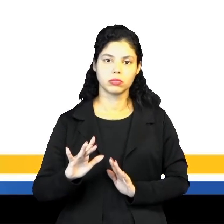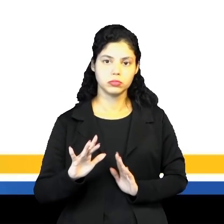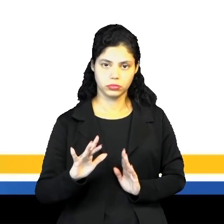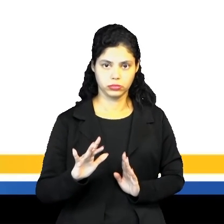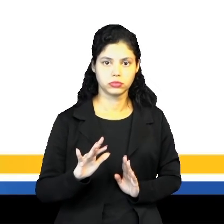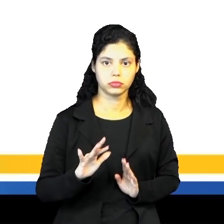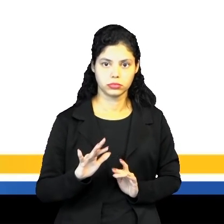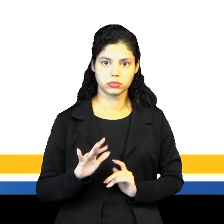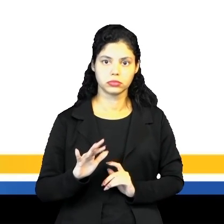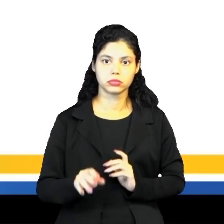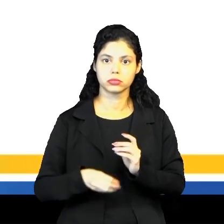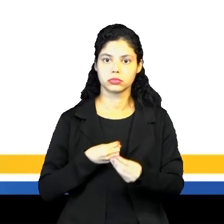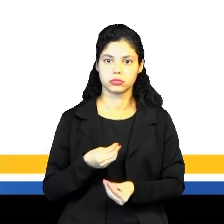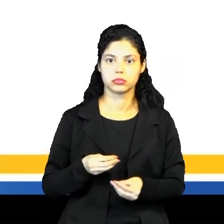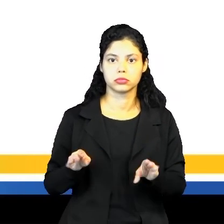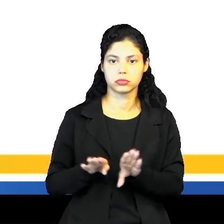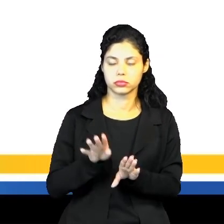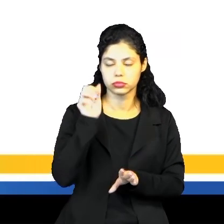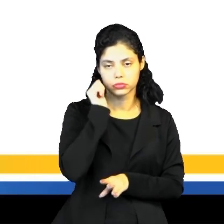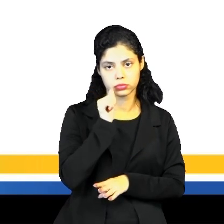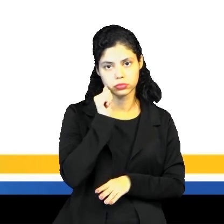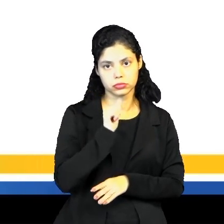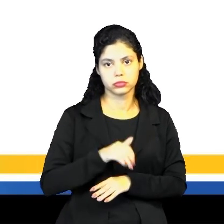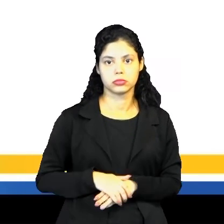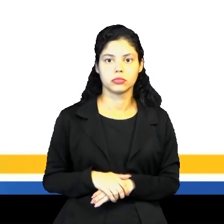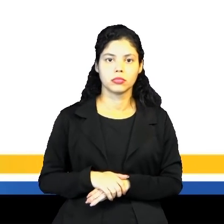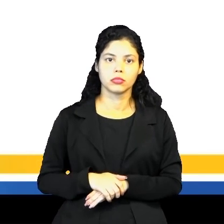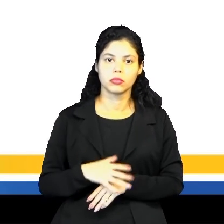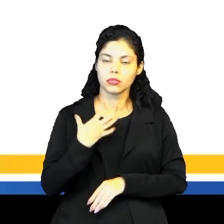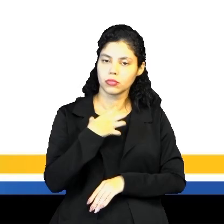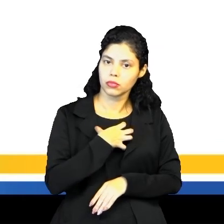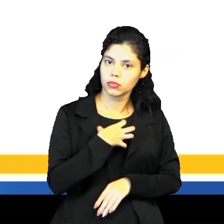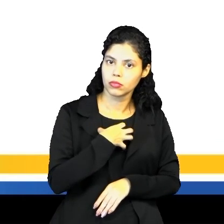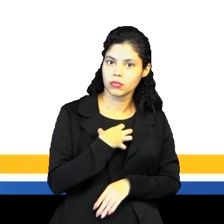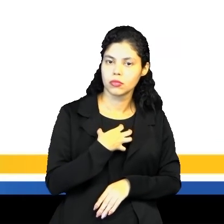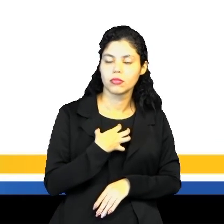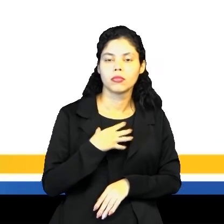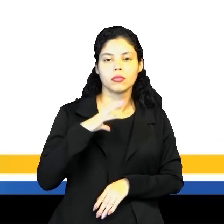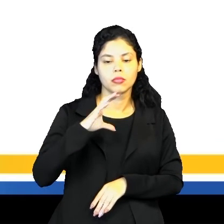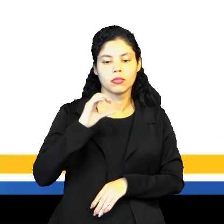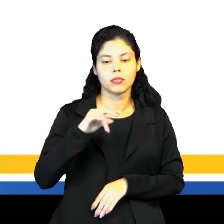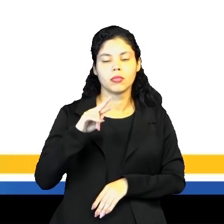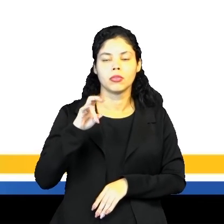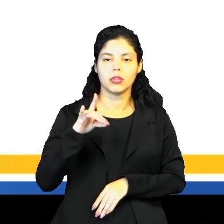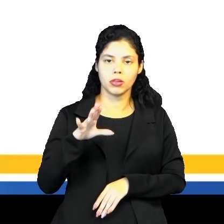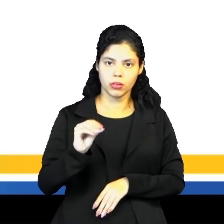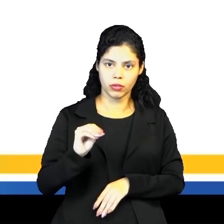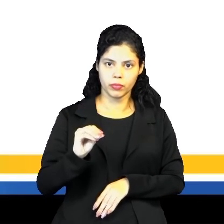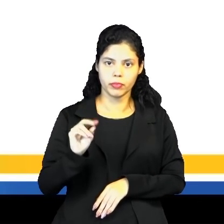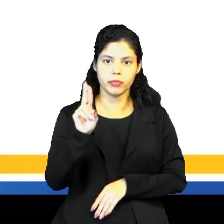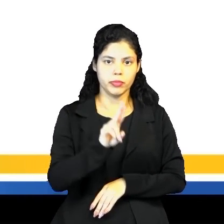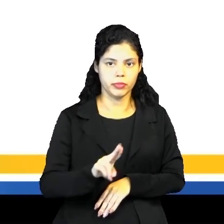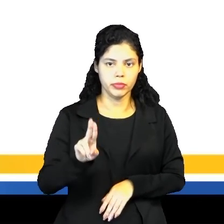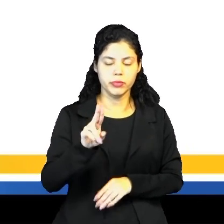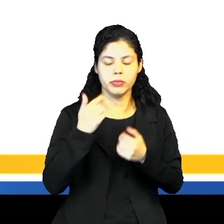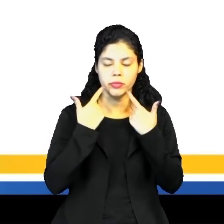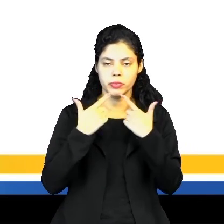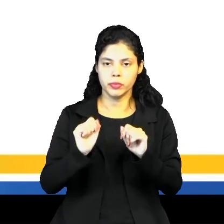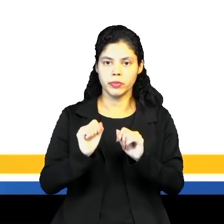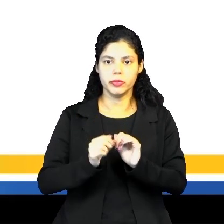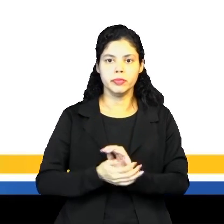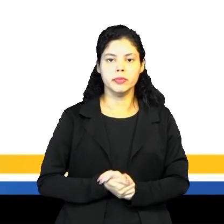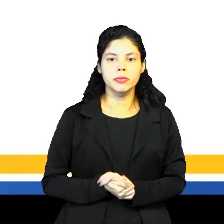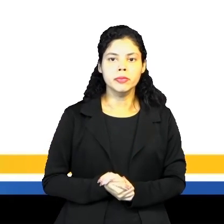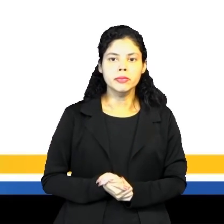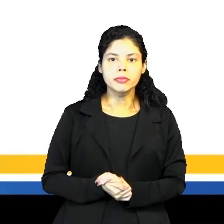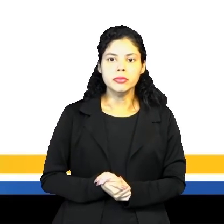né? Como também a mulher, depende do sentido, né, conotativo do uso da linguagem,